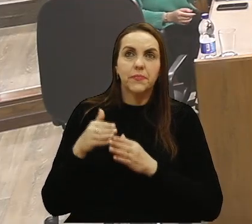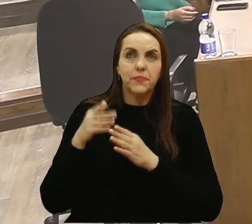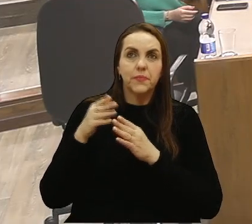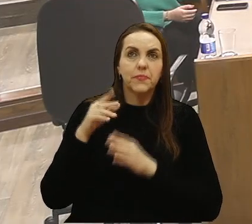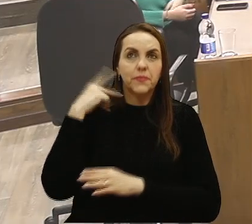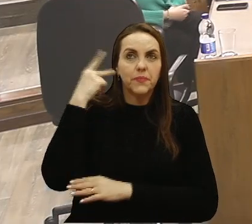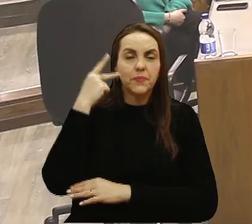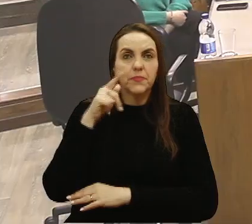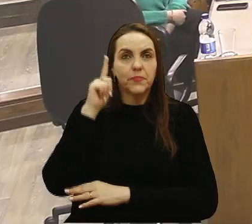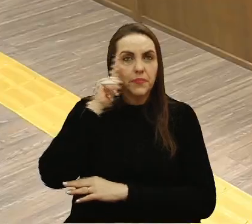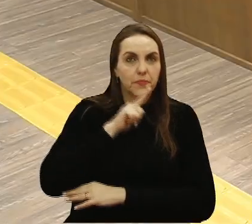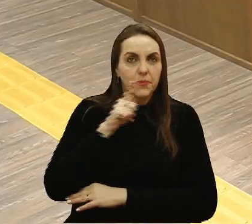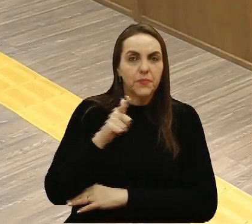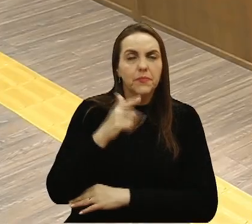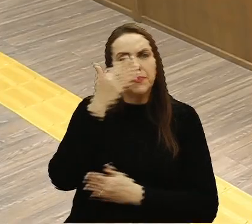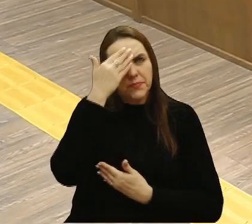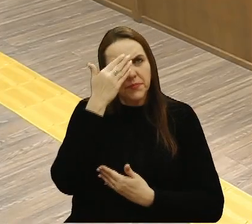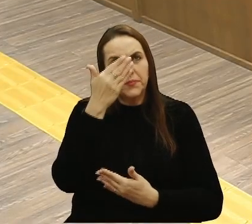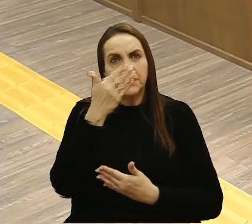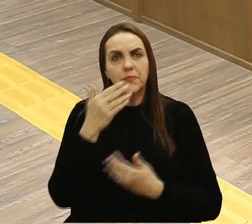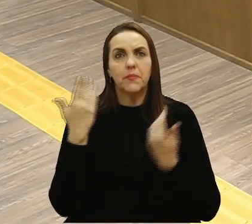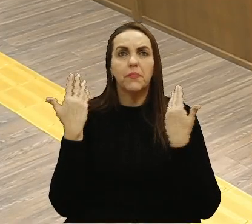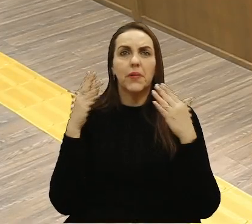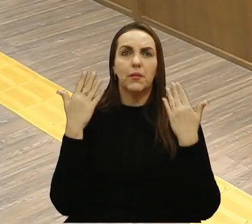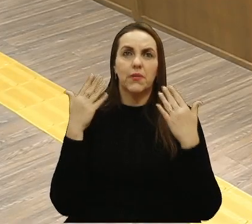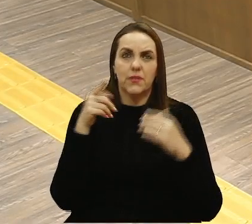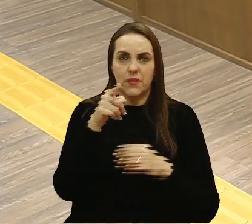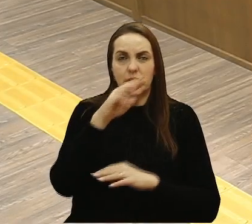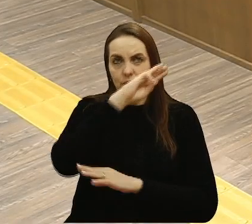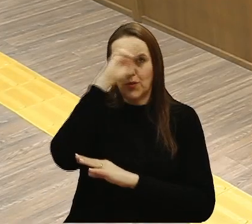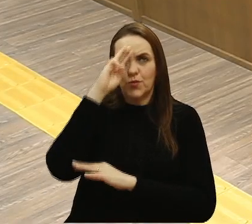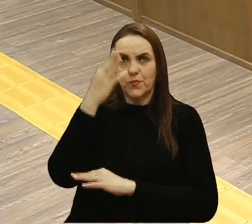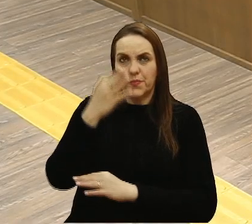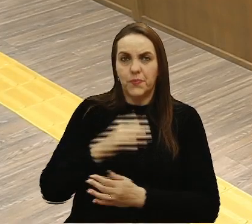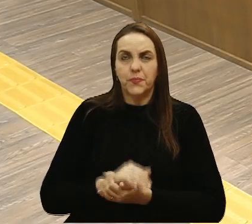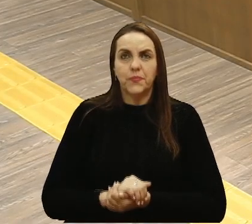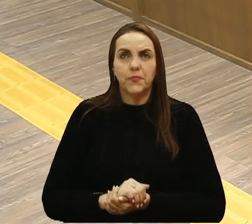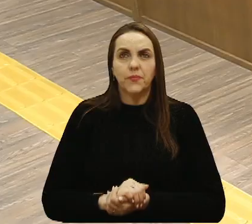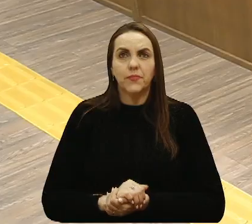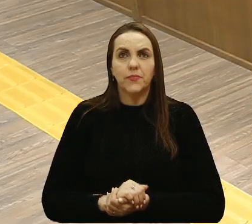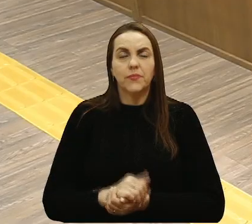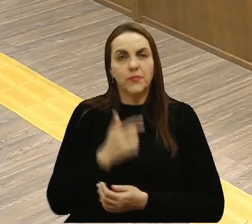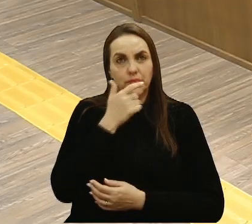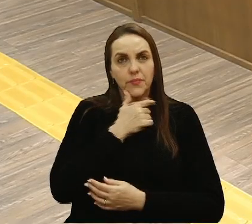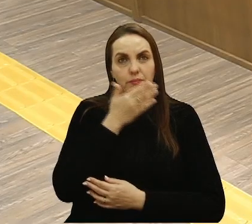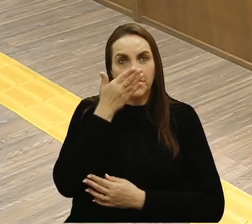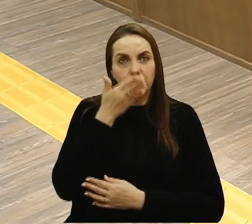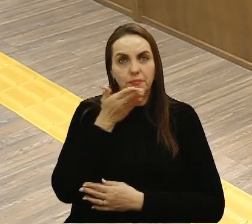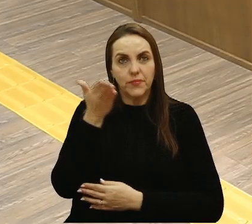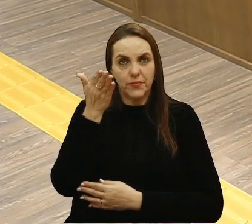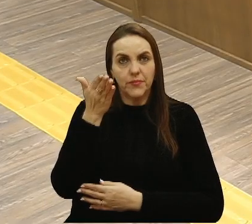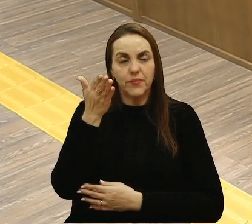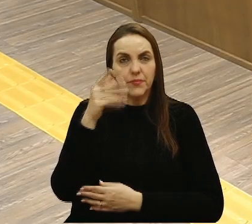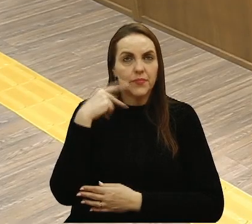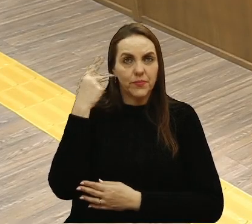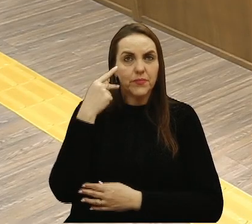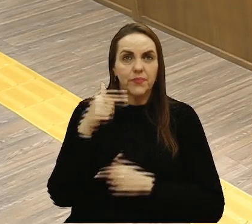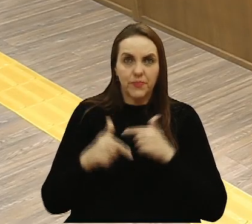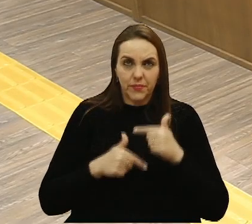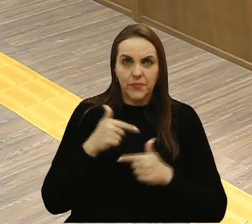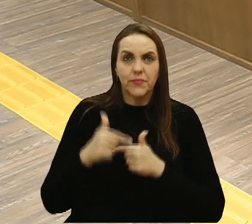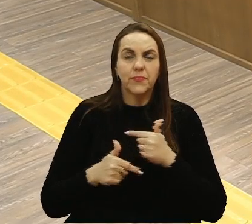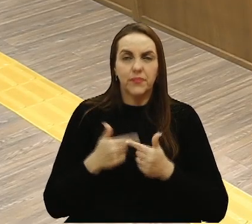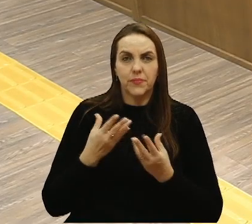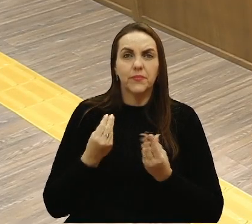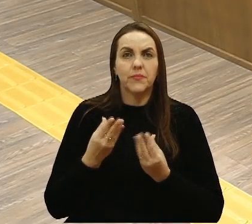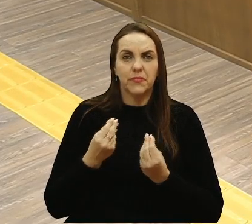Lucas. Obrigado. Primeiro, parabenizar, vereador Juliano. Acho que o senhor é um vereador que trabalha muito. Vejo como o senhor